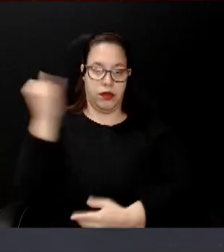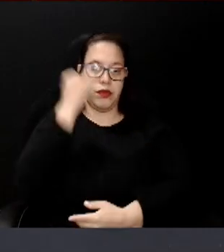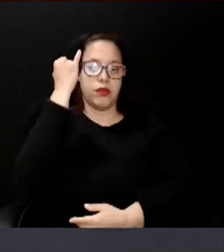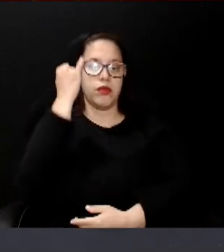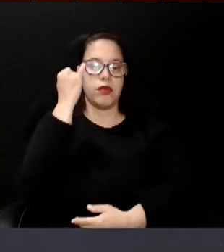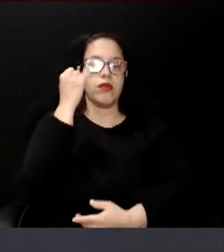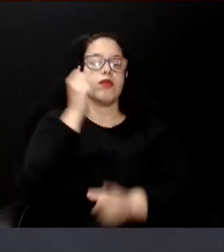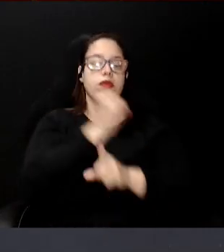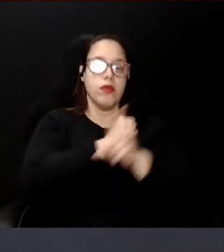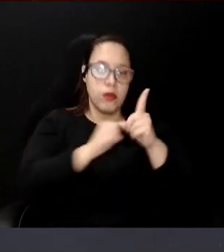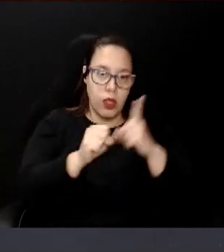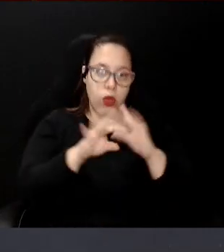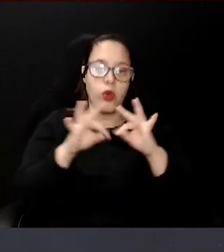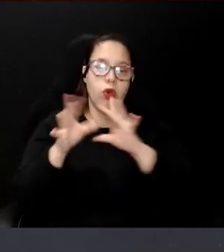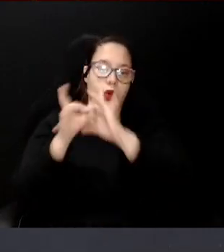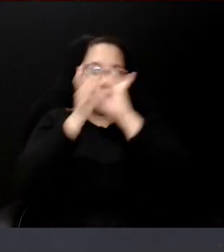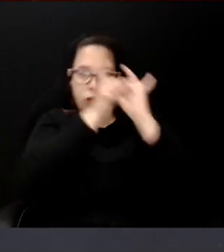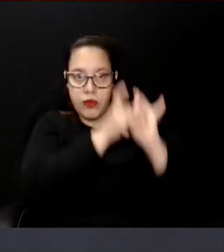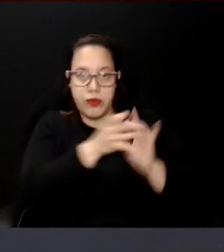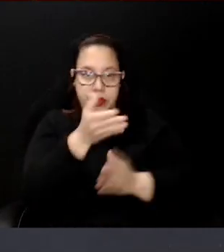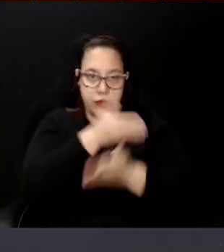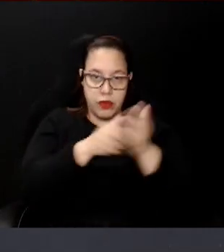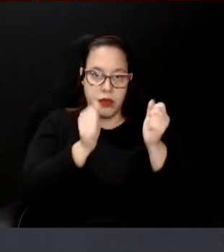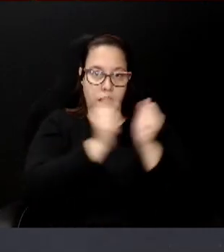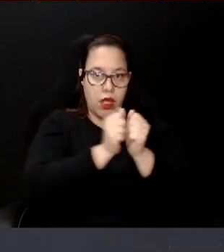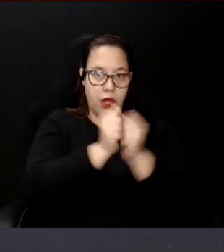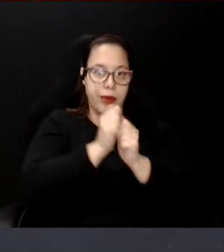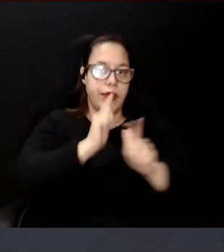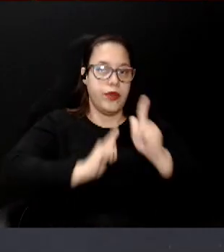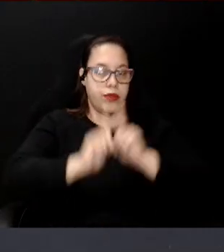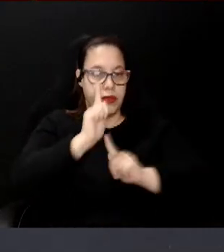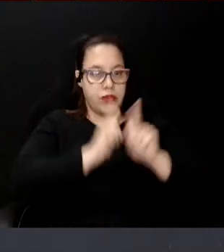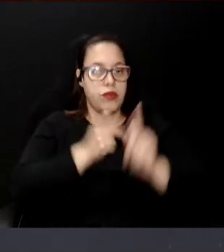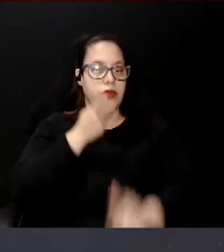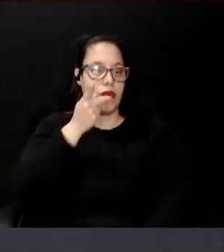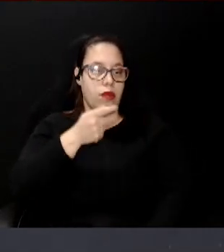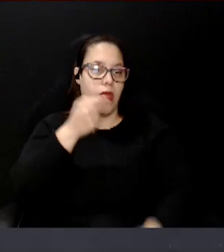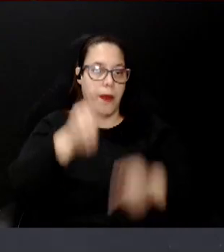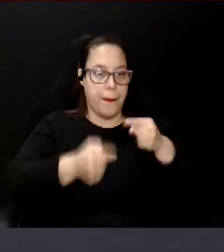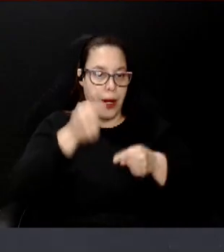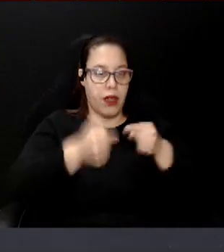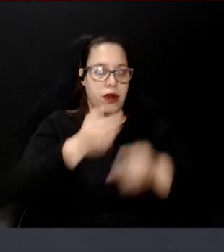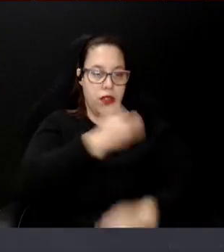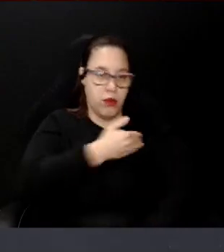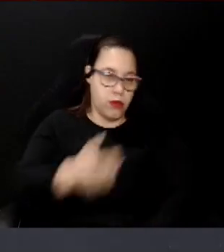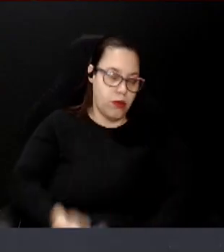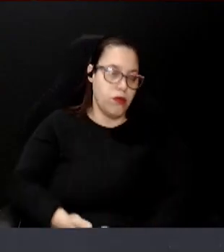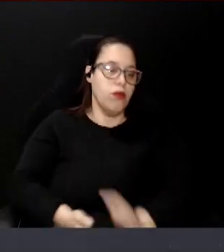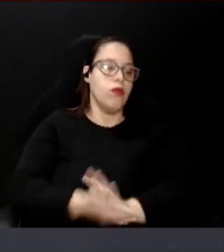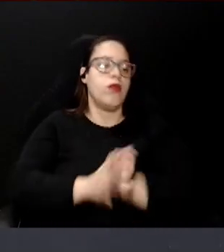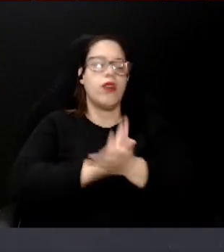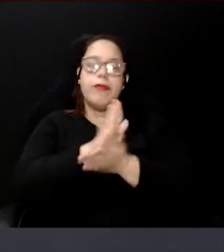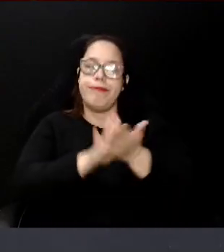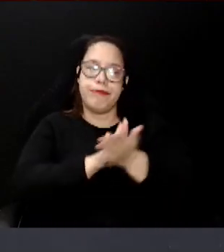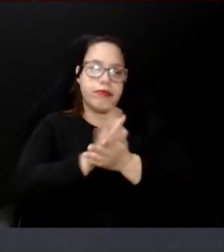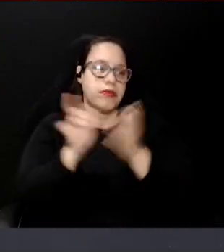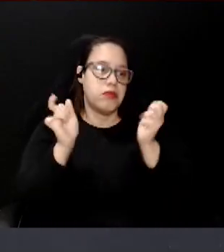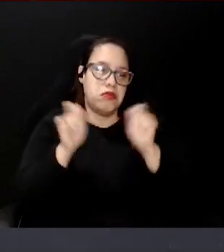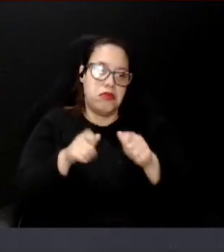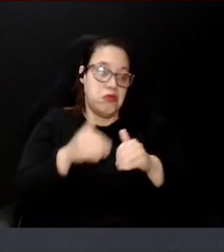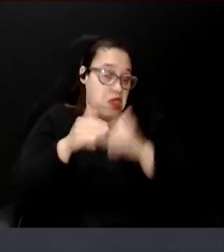geral, participar junto com a gestão quando a gente fala de políticas públicas. Nada disso, como eu disse, se constrói sozinho. E